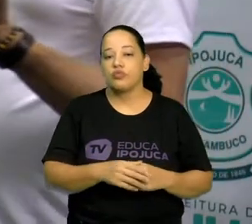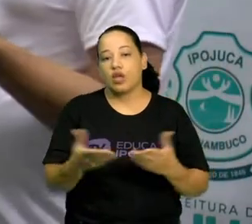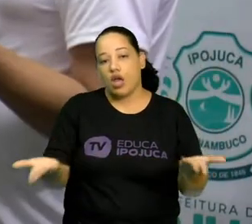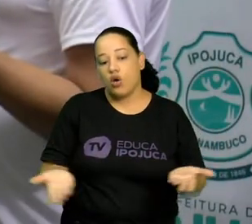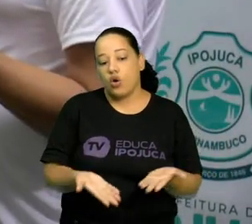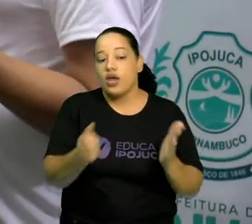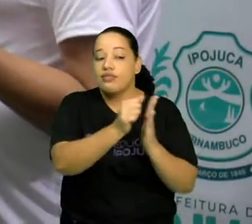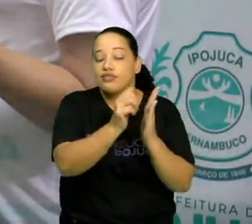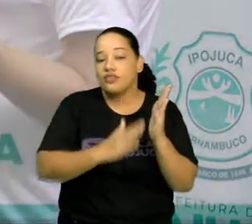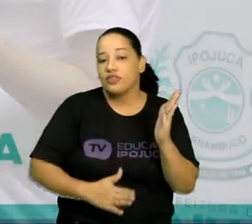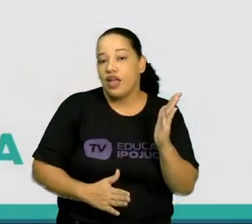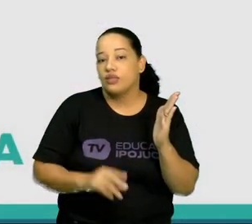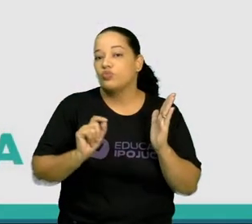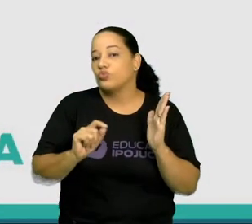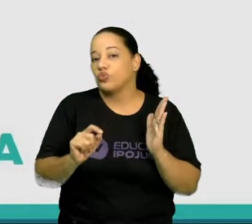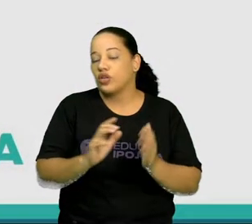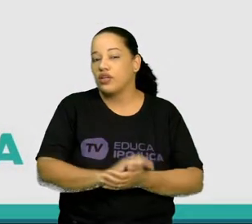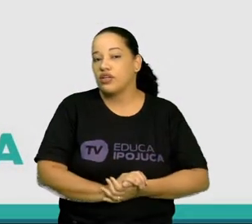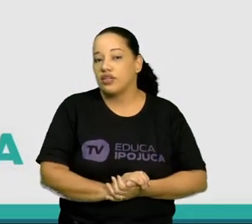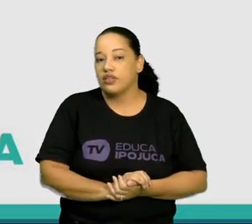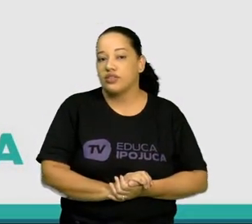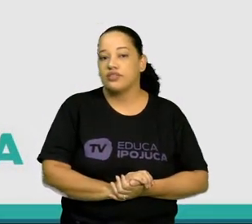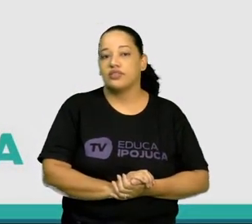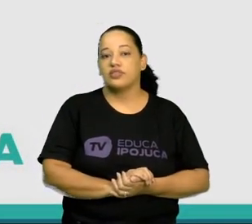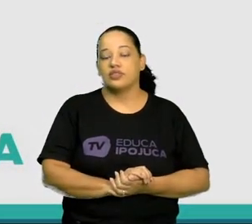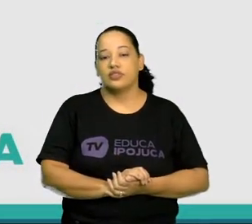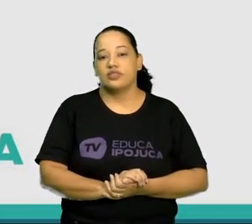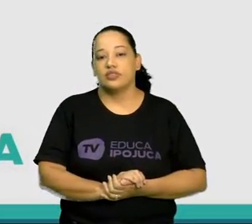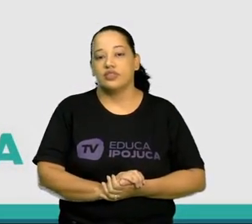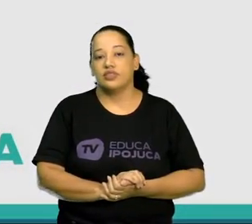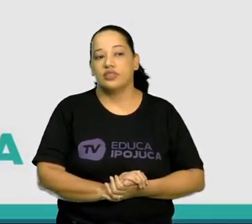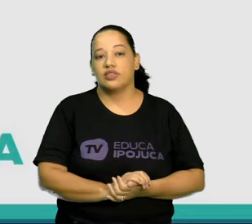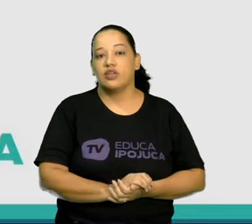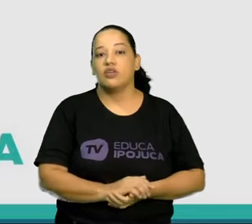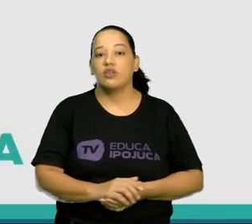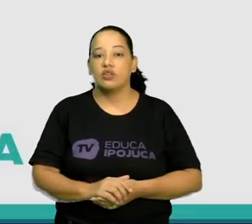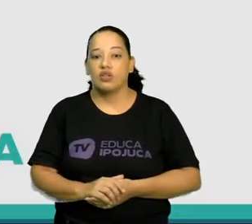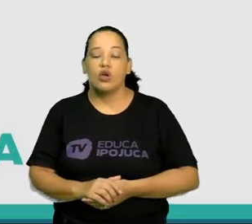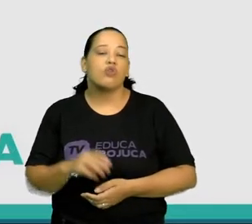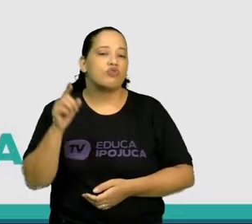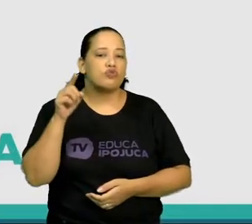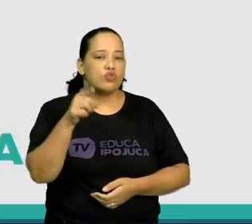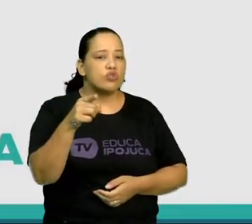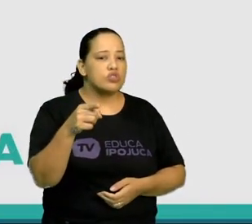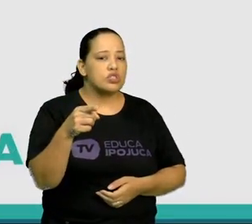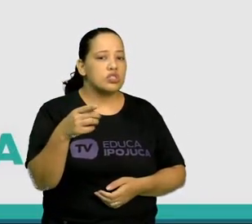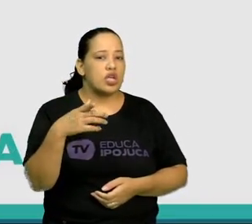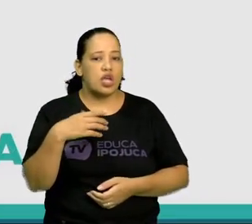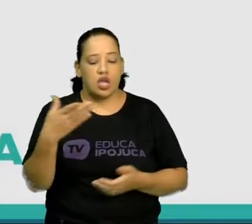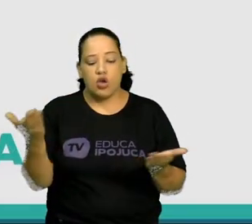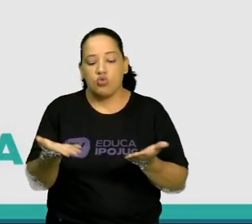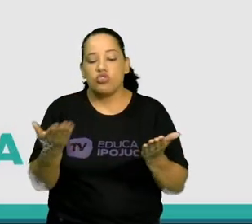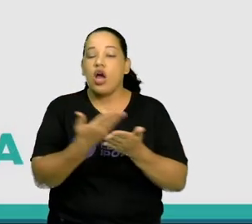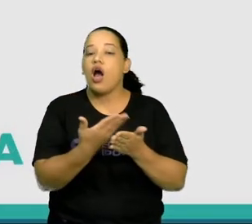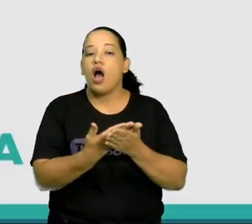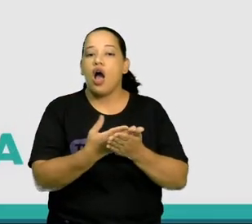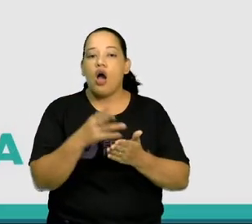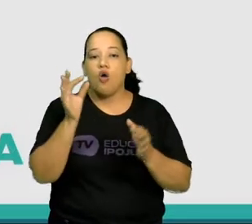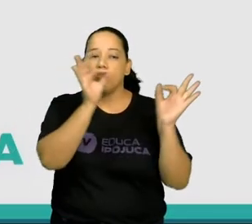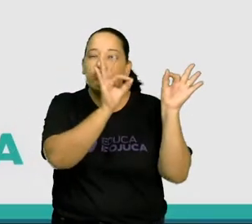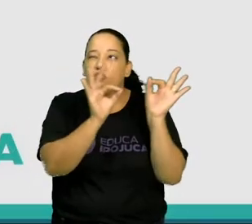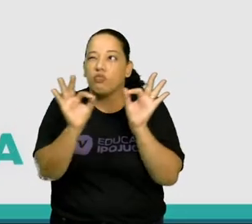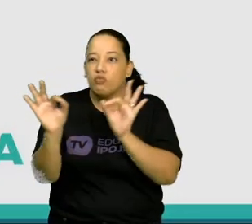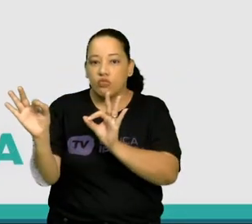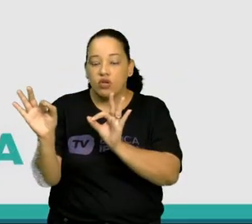é... Então, o que você mais gostou nessa nossa aula?